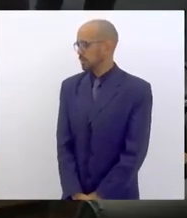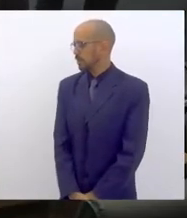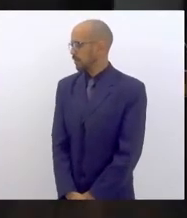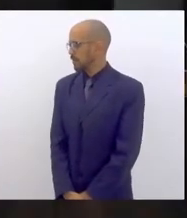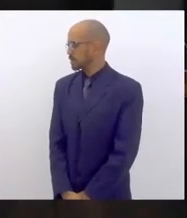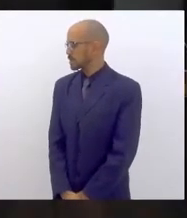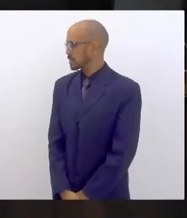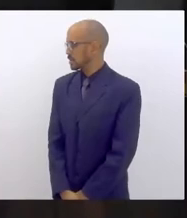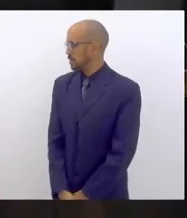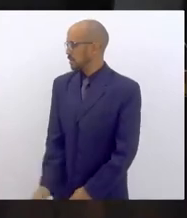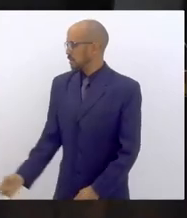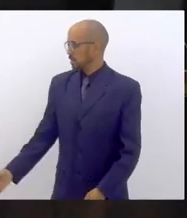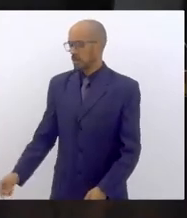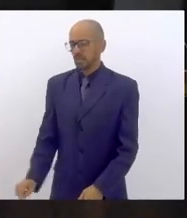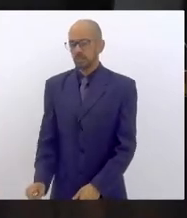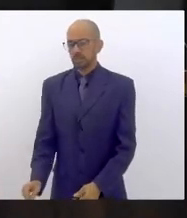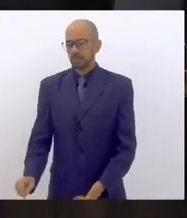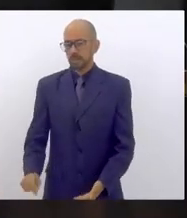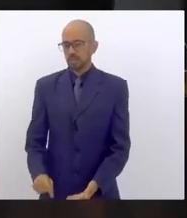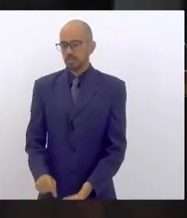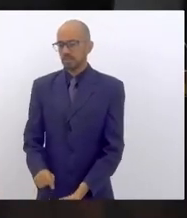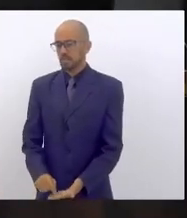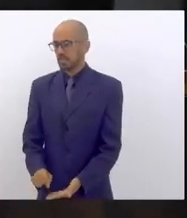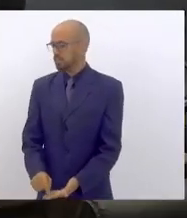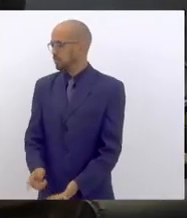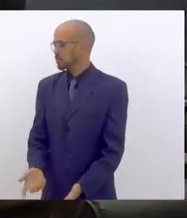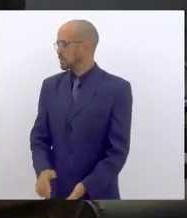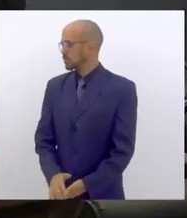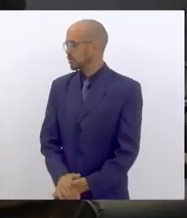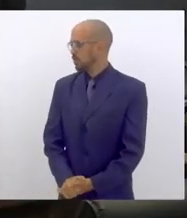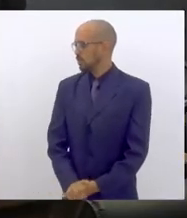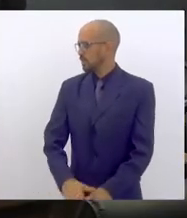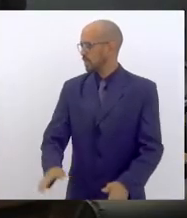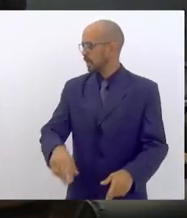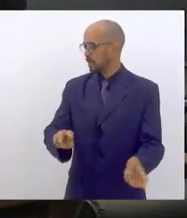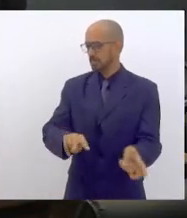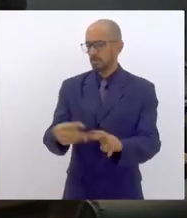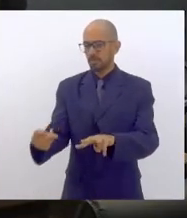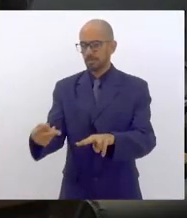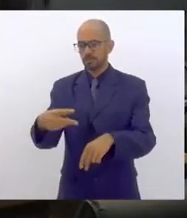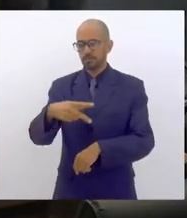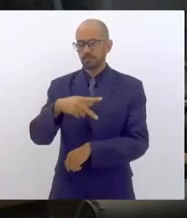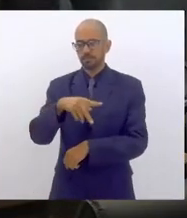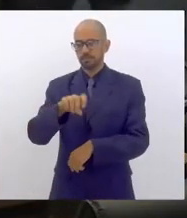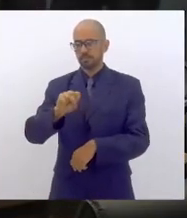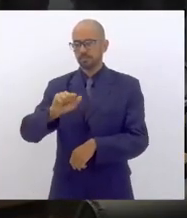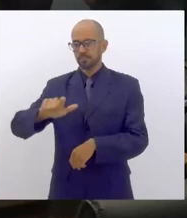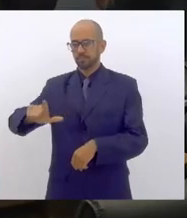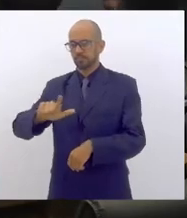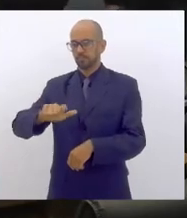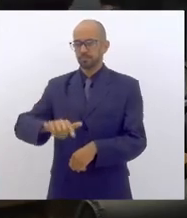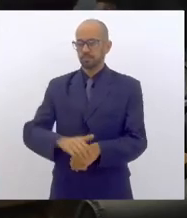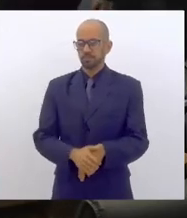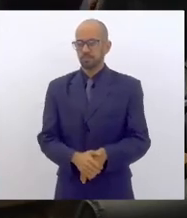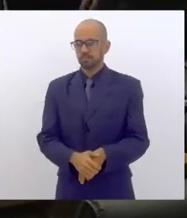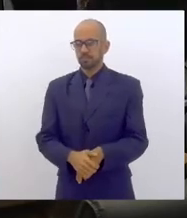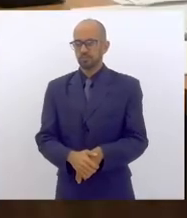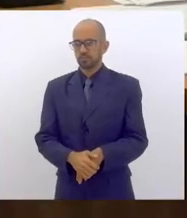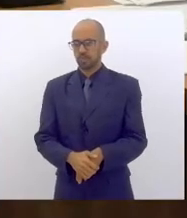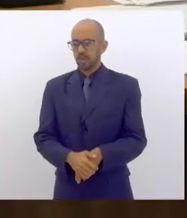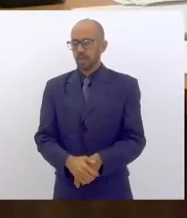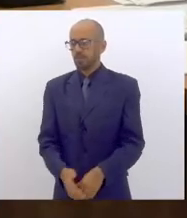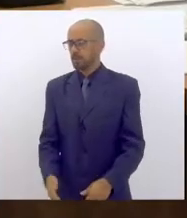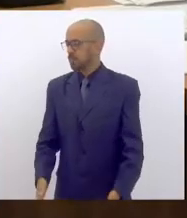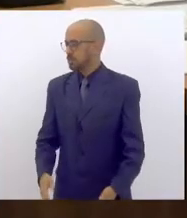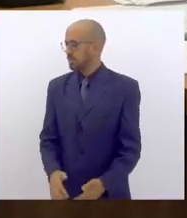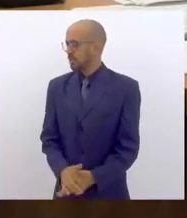Já, o painel já se encontra aberto. Para encaminhar, presidente. Para encaminhar pelo PSOL, deputada Renata Souza. Senhor